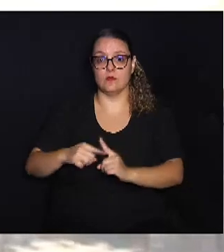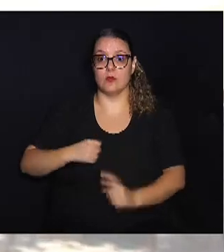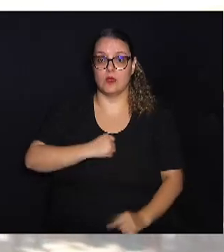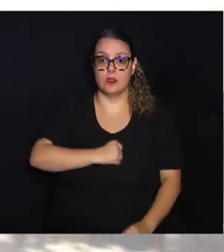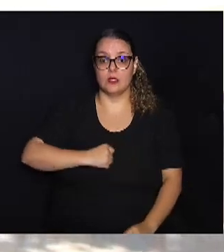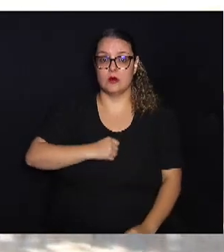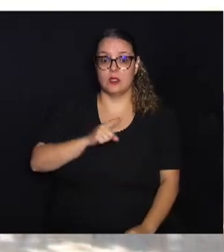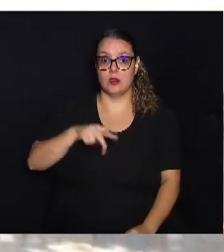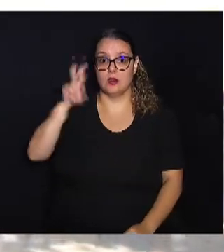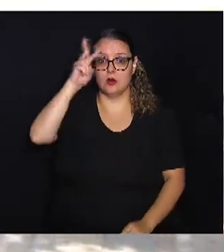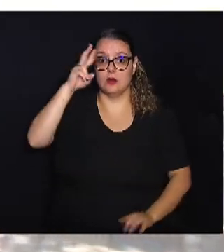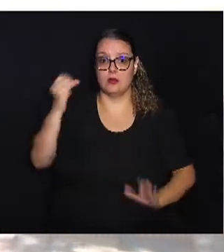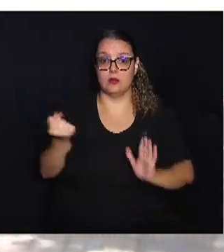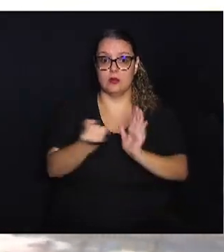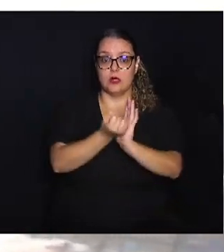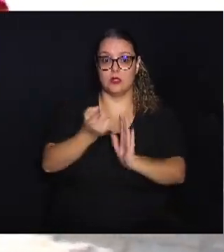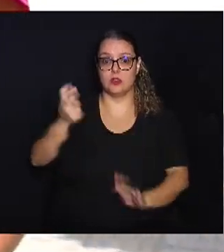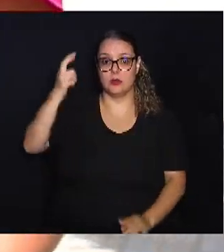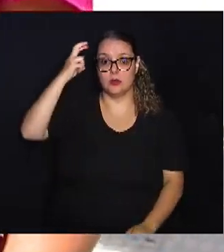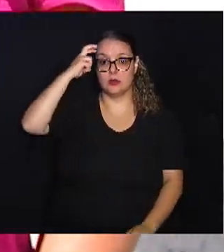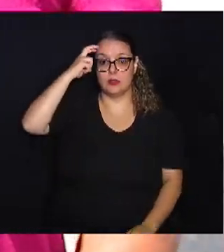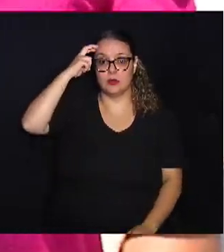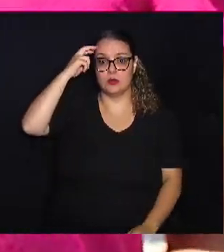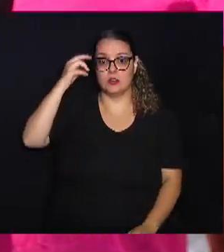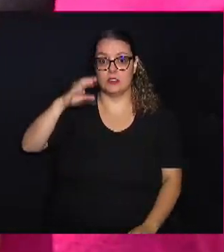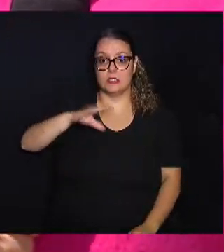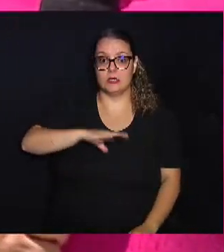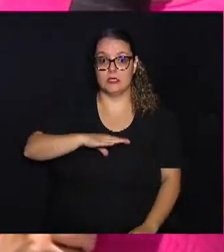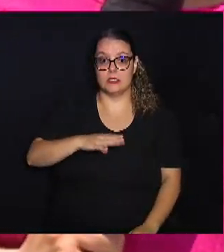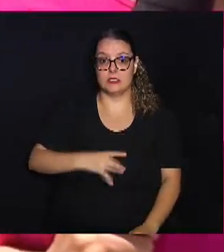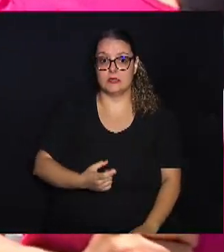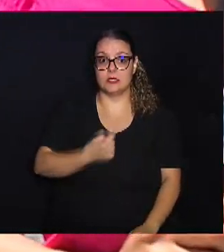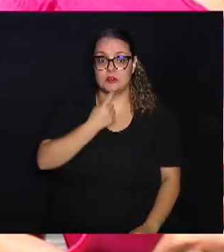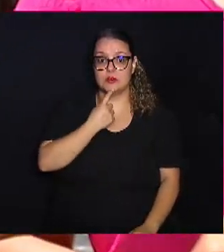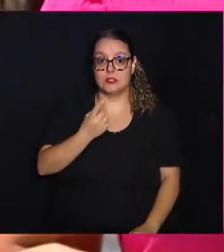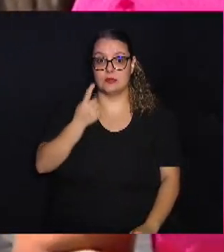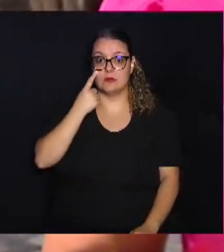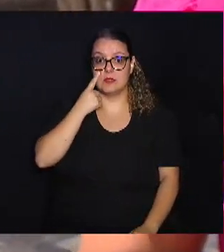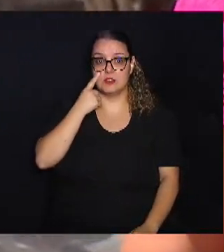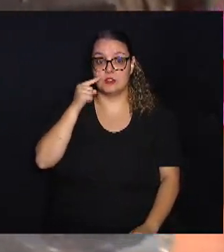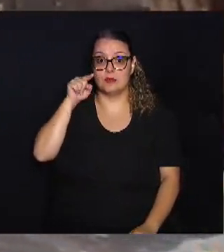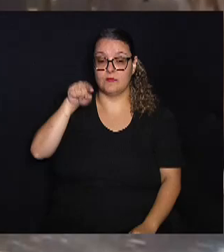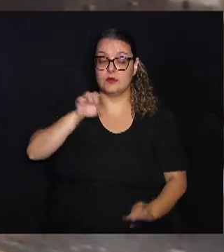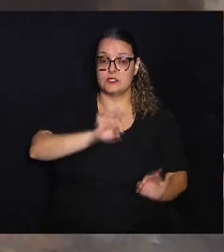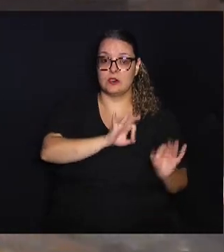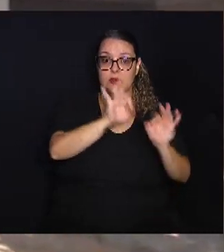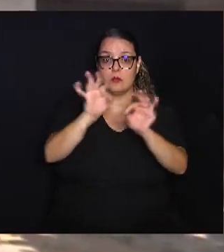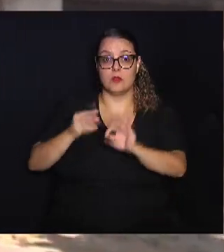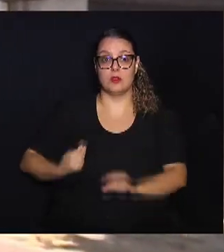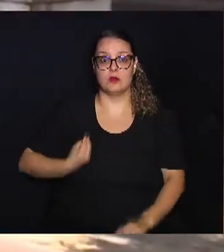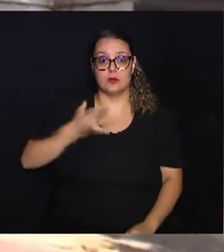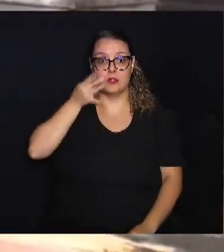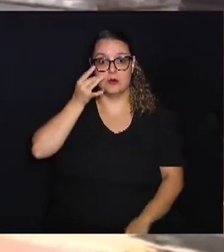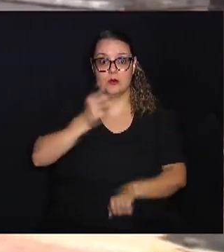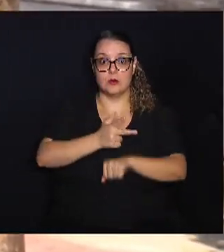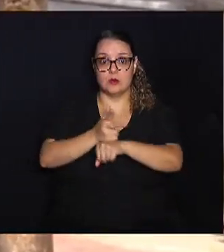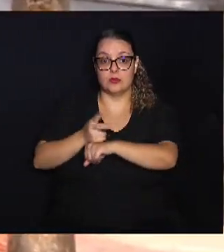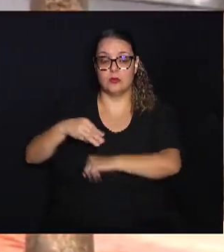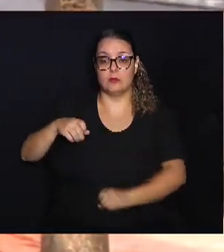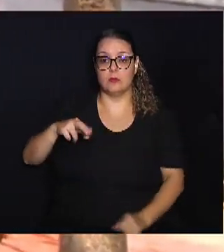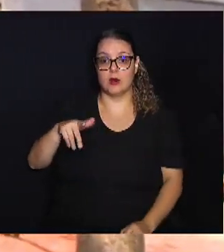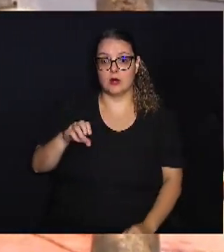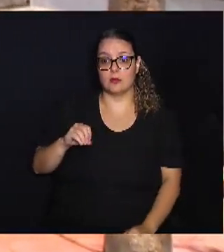é um patrimônio cultural na cidade de Campinas. E olha só, você acompanha imagens ao vivo do Marco Aurélio, o pessoal